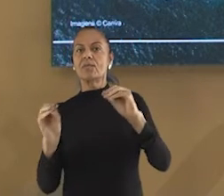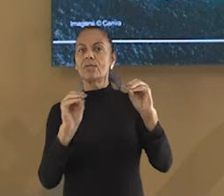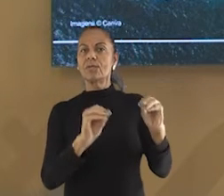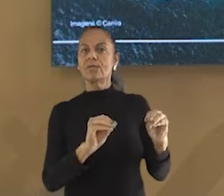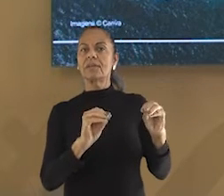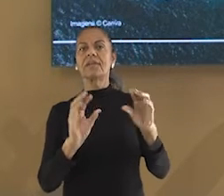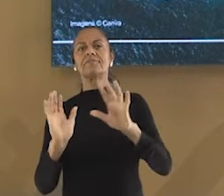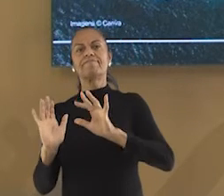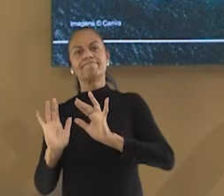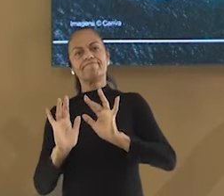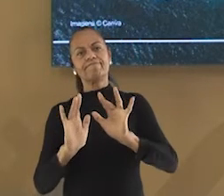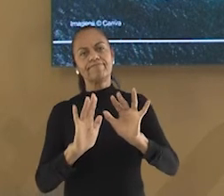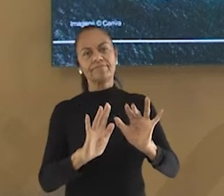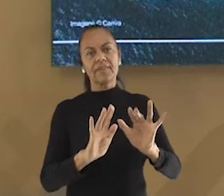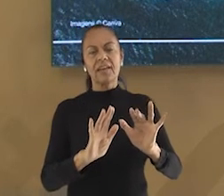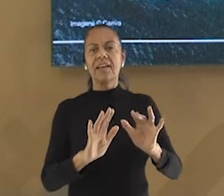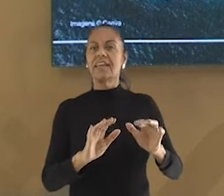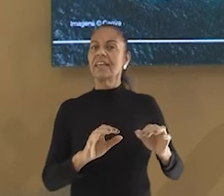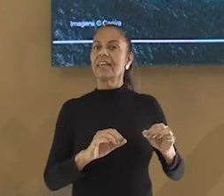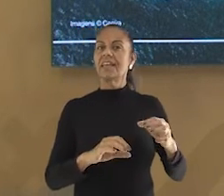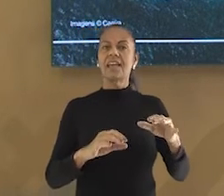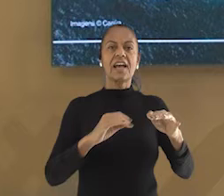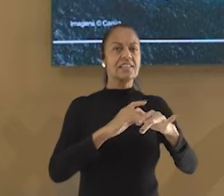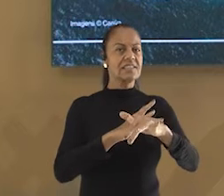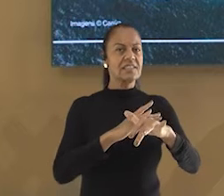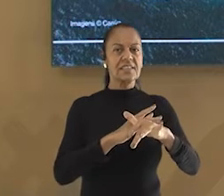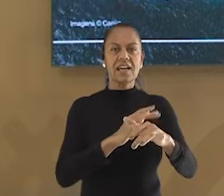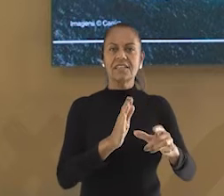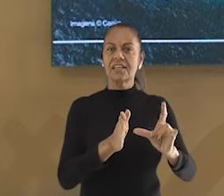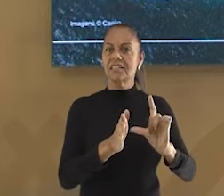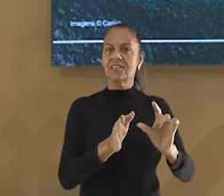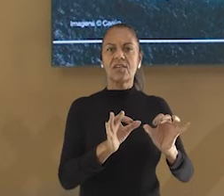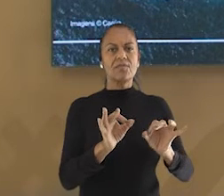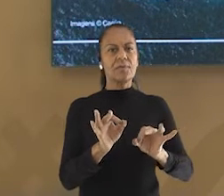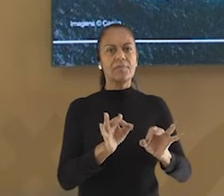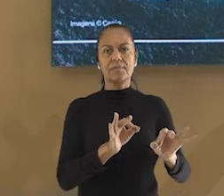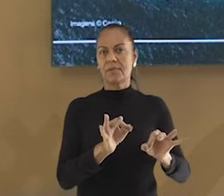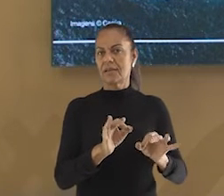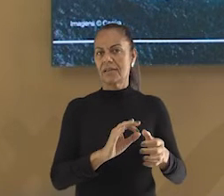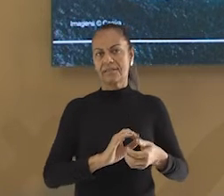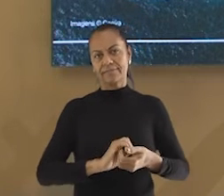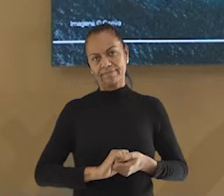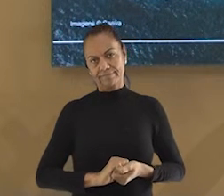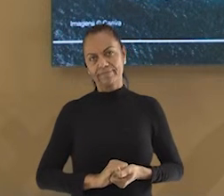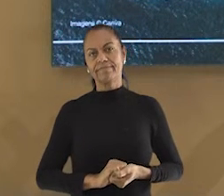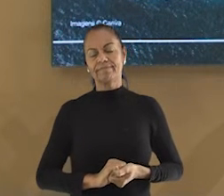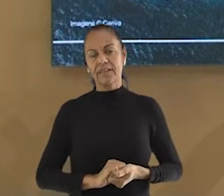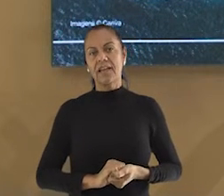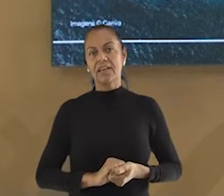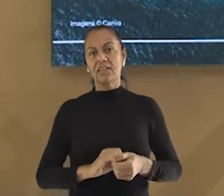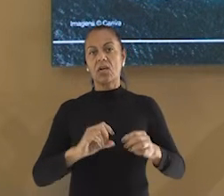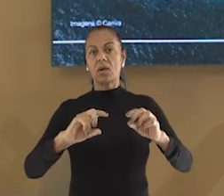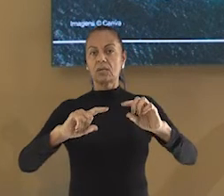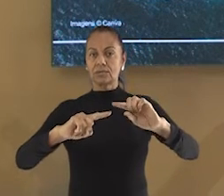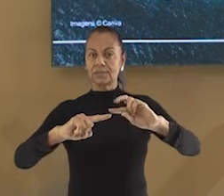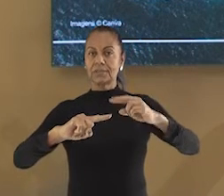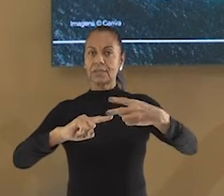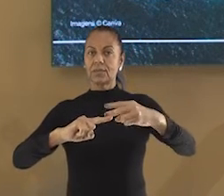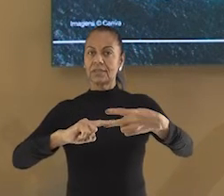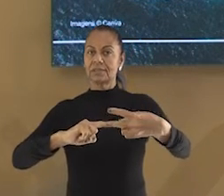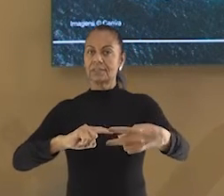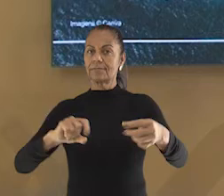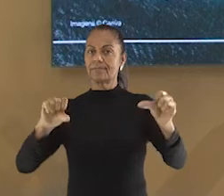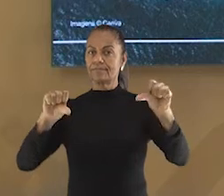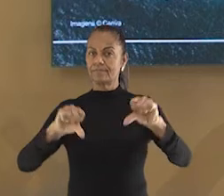para lá. Quando a população do local cresce muito e a cidade não foi preparada para isso, também é possível